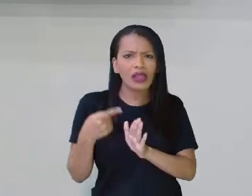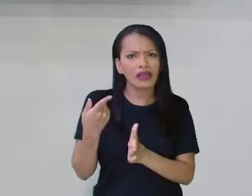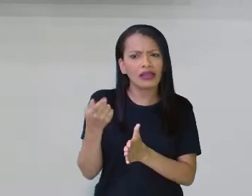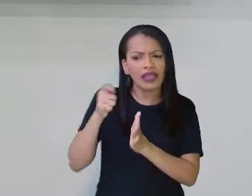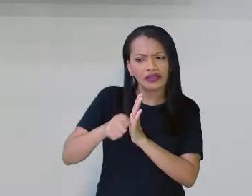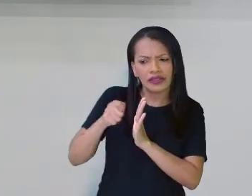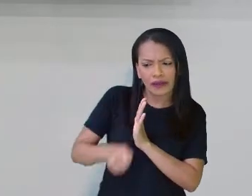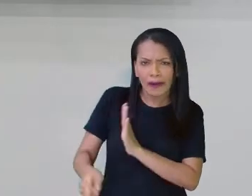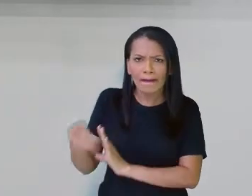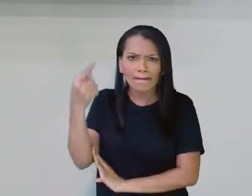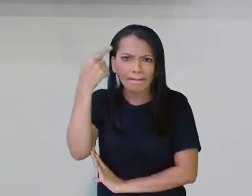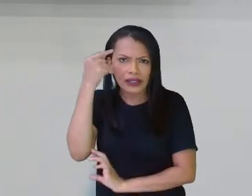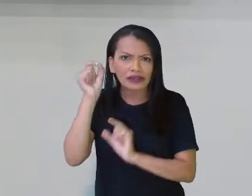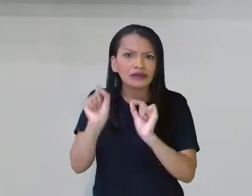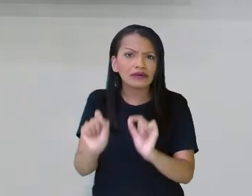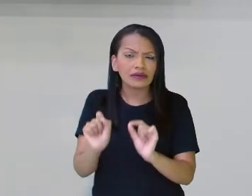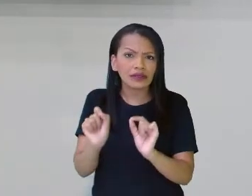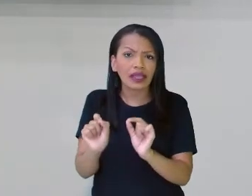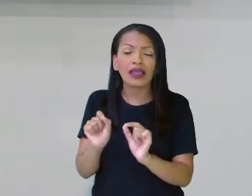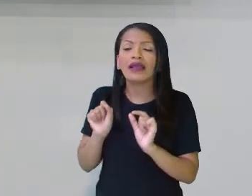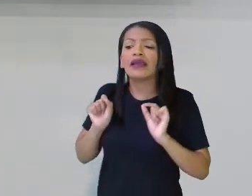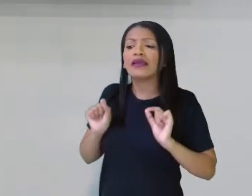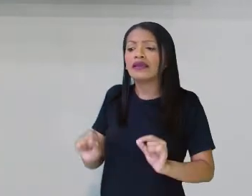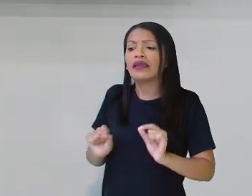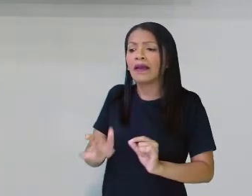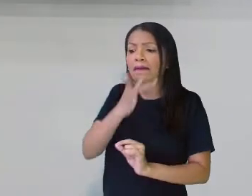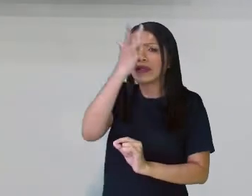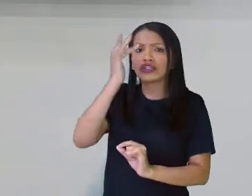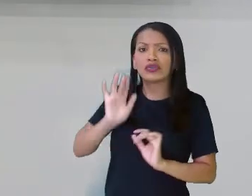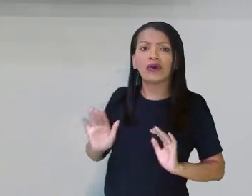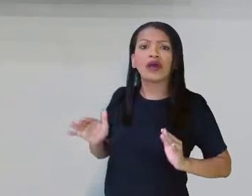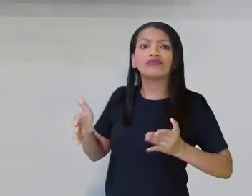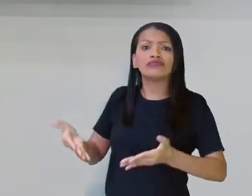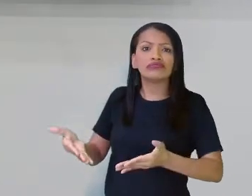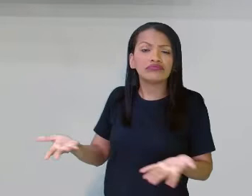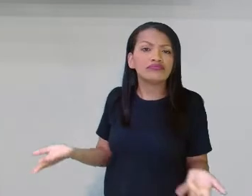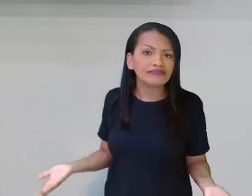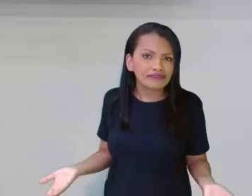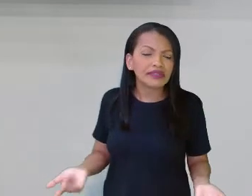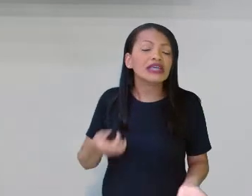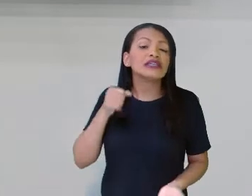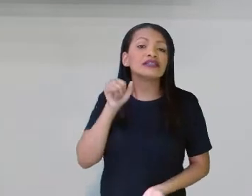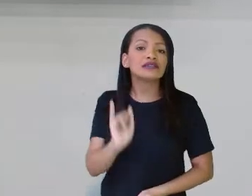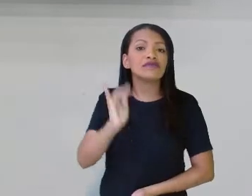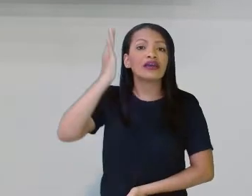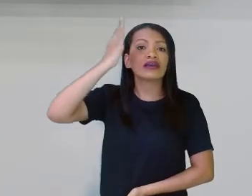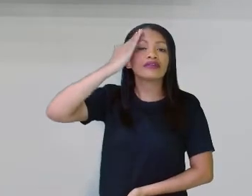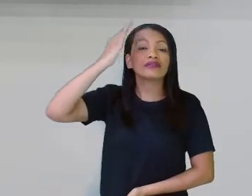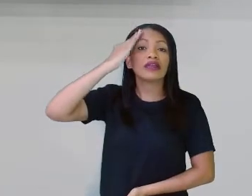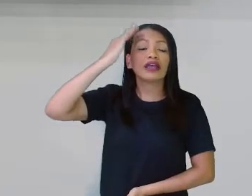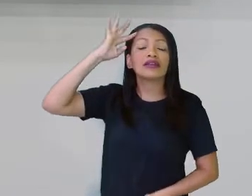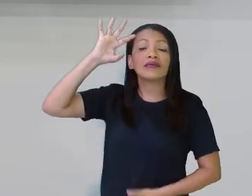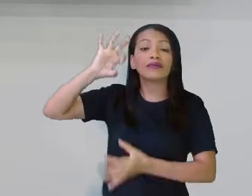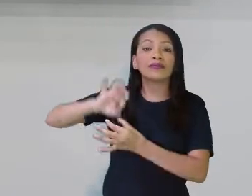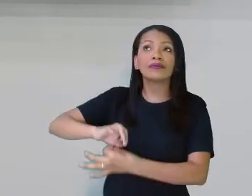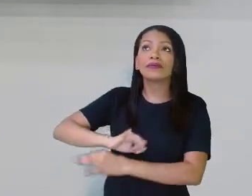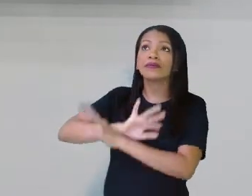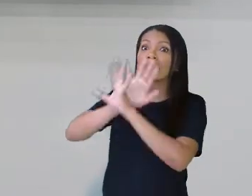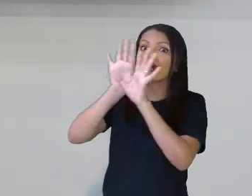nós temos que pensar nisso. Quem é o nosso público e se ele vai compreender no momento que